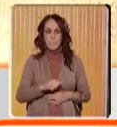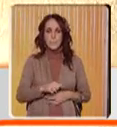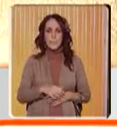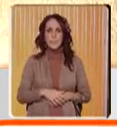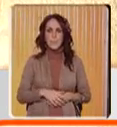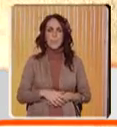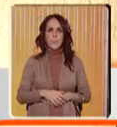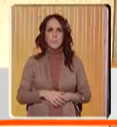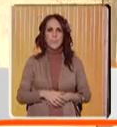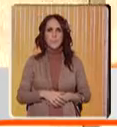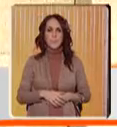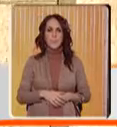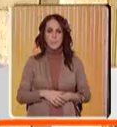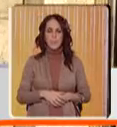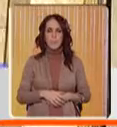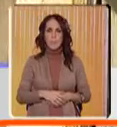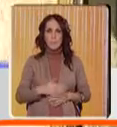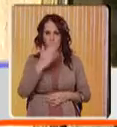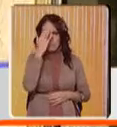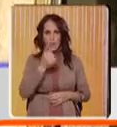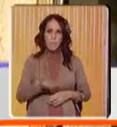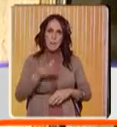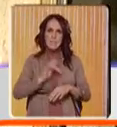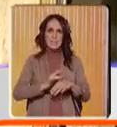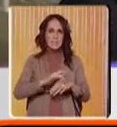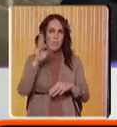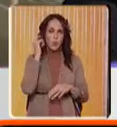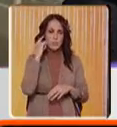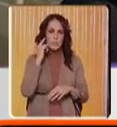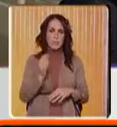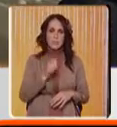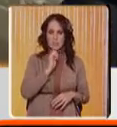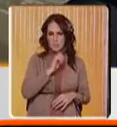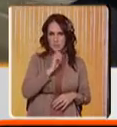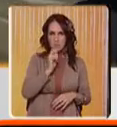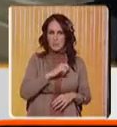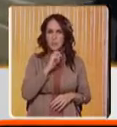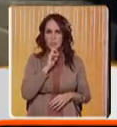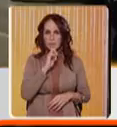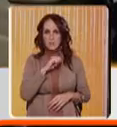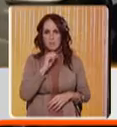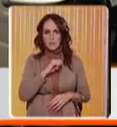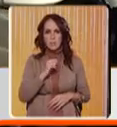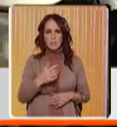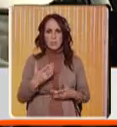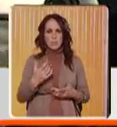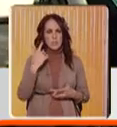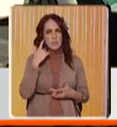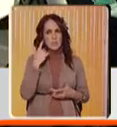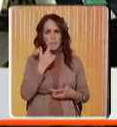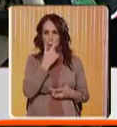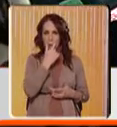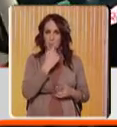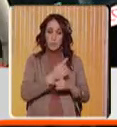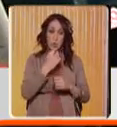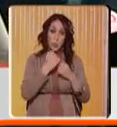acho que sim, que apuram mais a sensibilidade de ouvir. Talvez tenham outro sentido, como